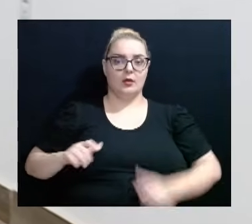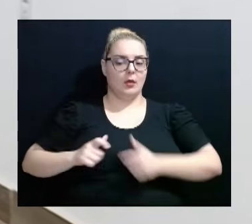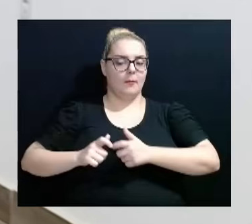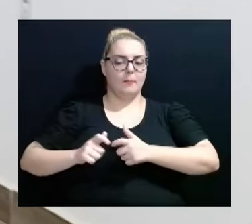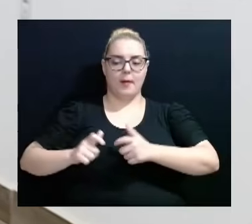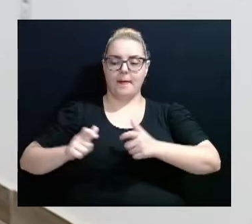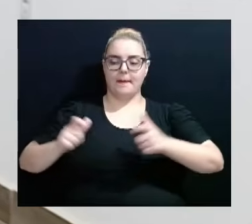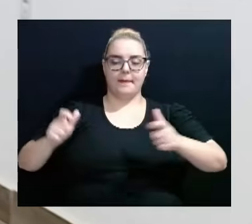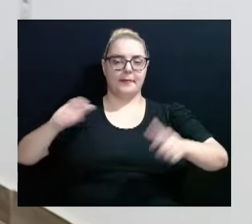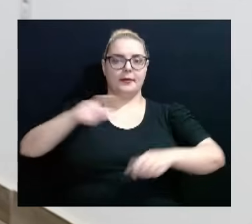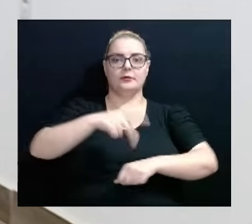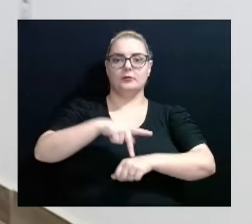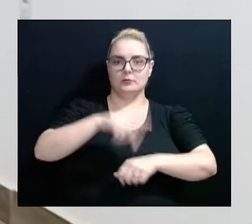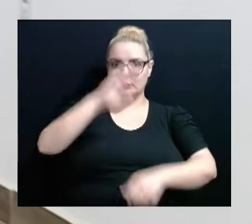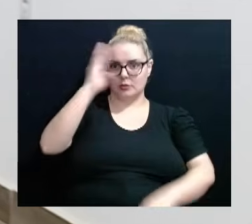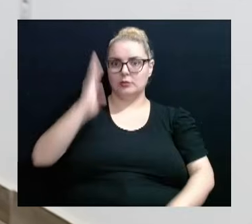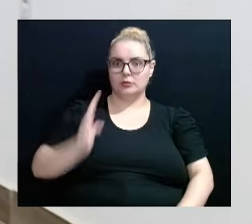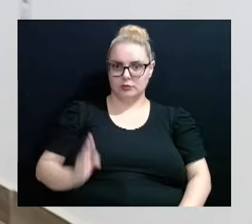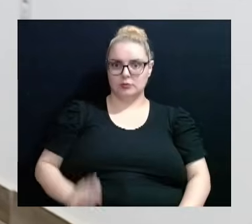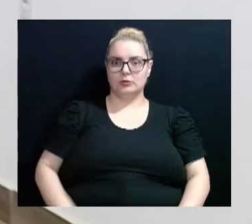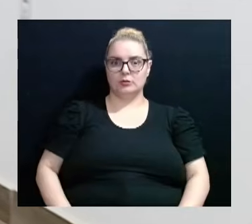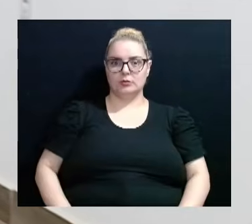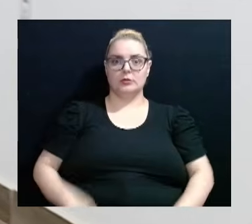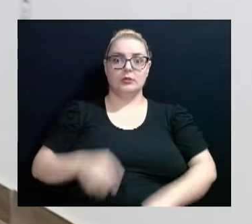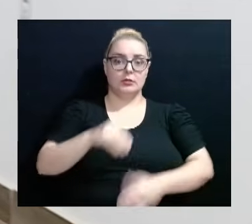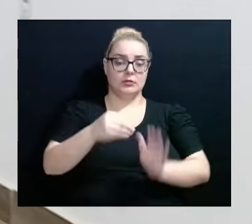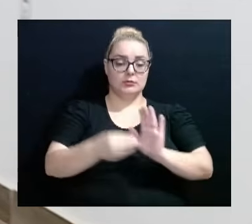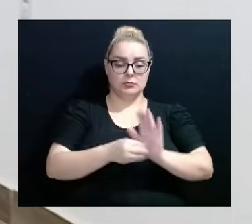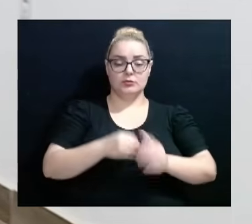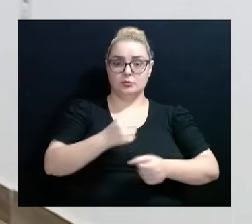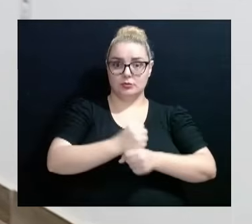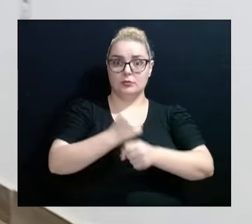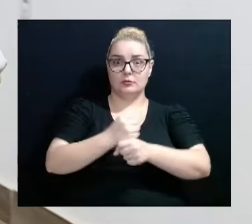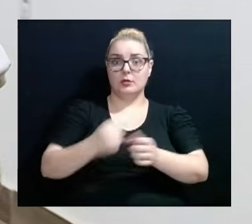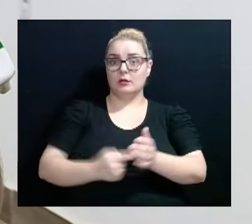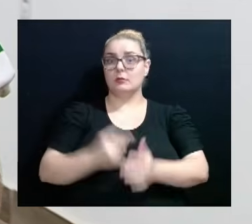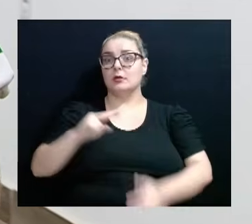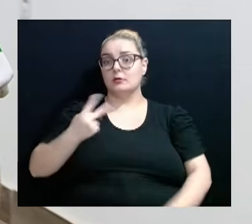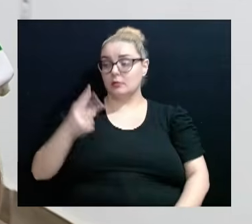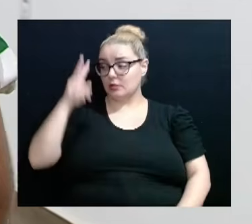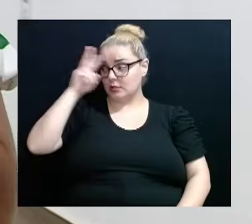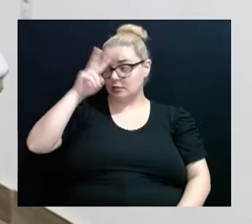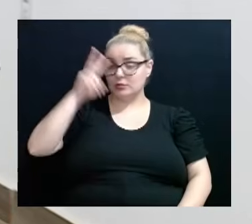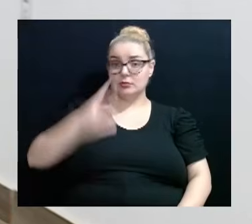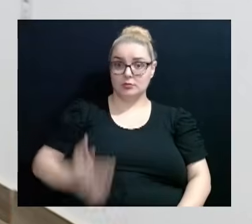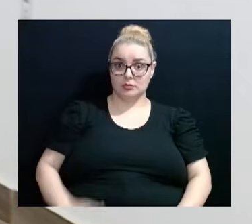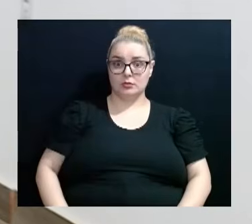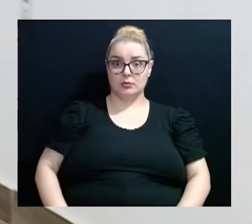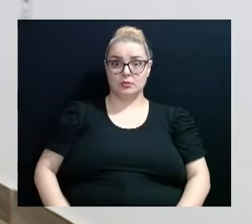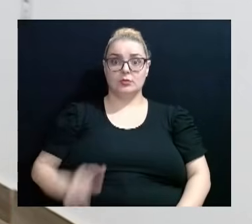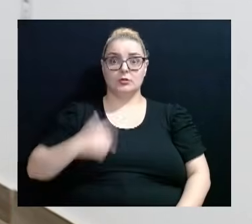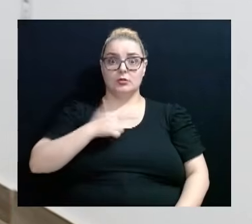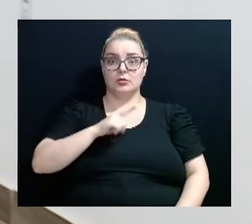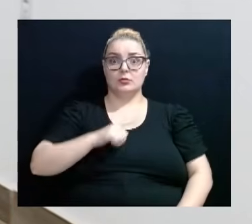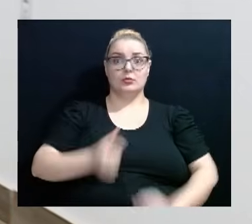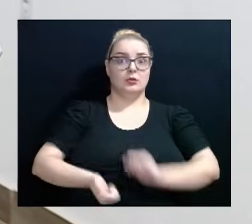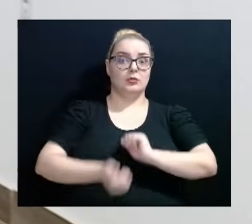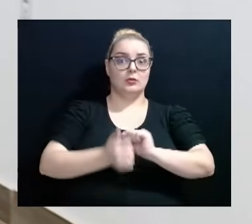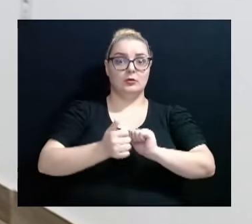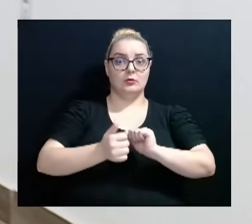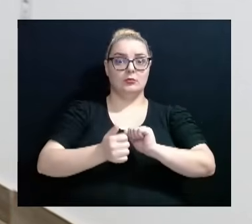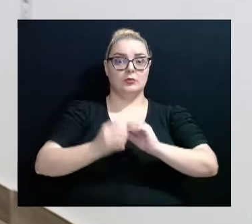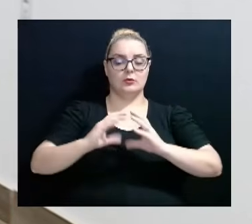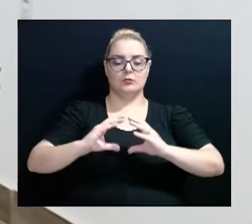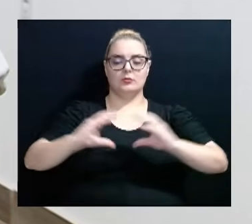de ganha-ganha, na qual nós temos a visibilidade usando a marca Guarani para apresentar o nosso projeto, e da